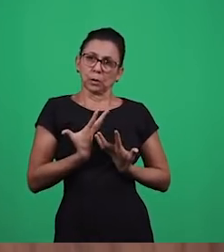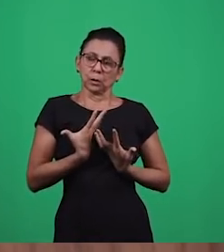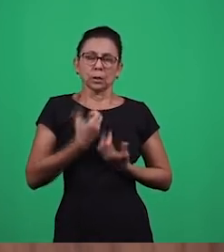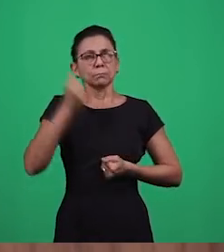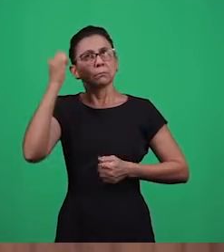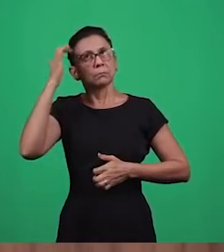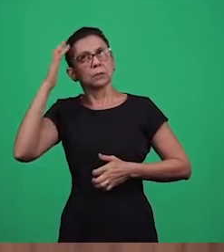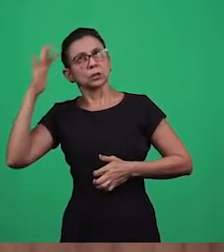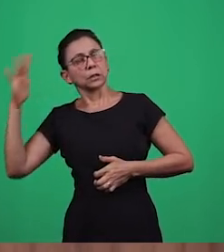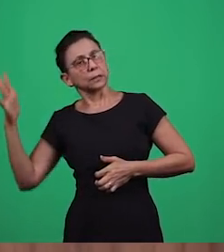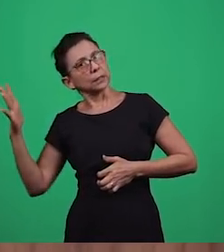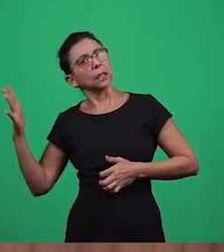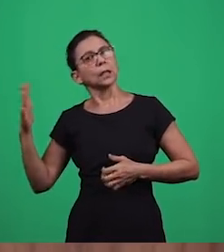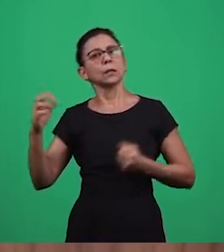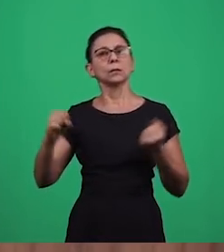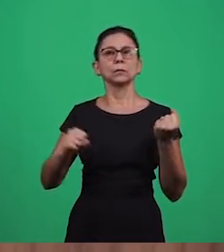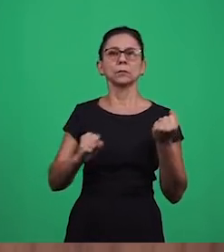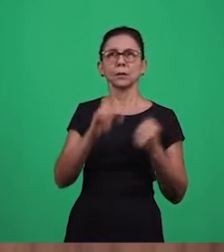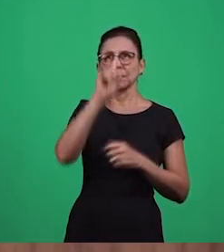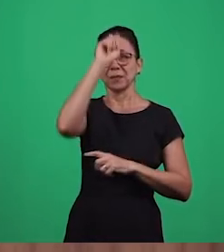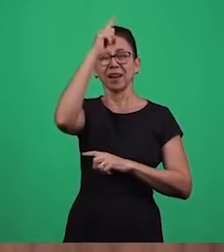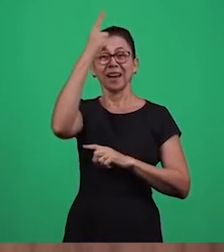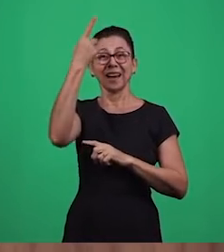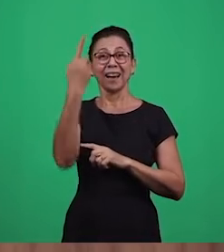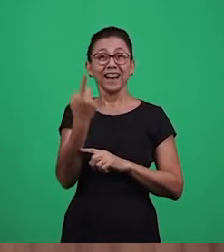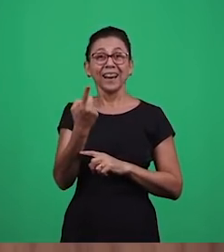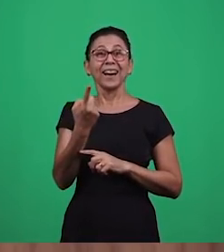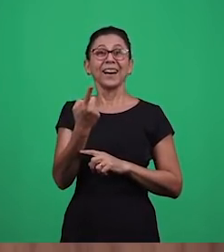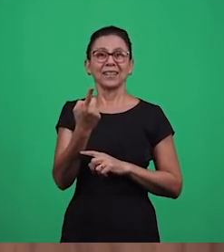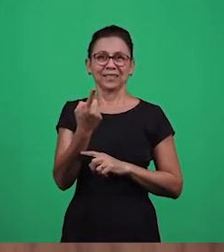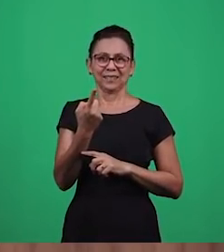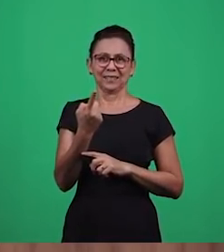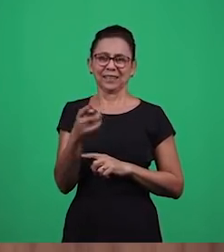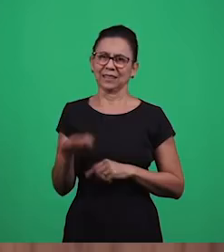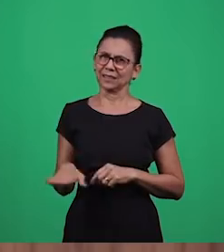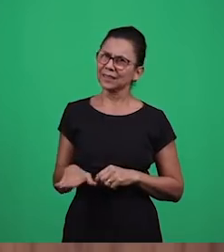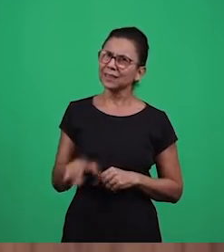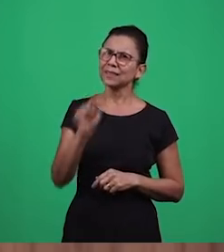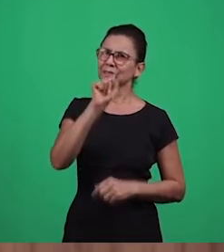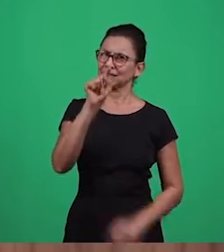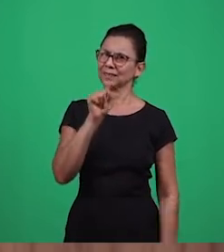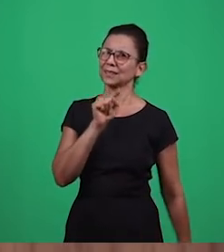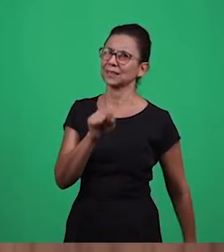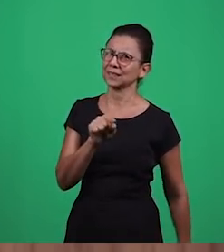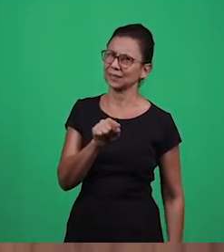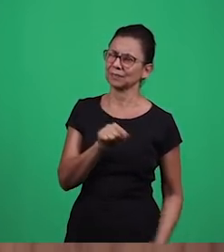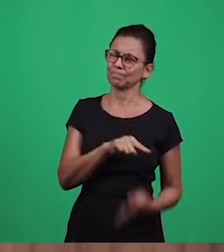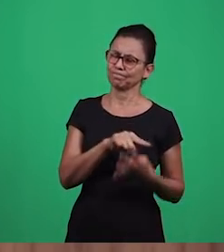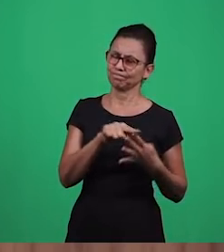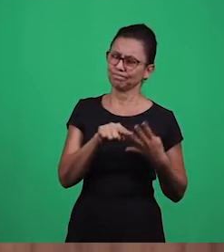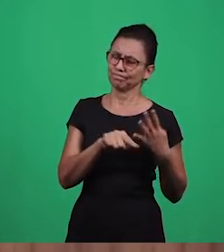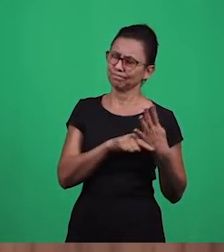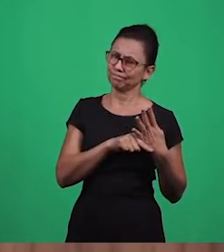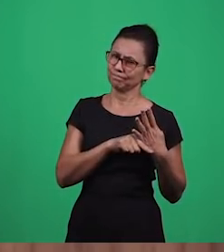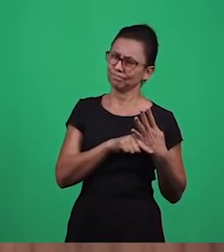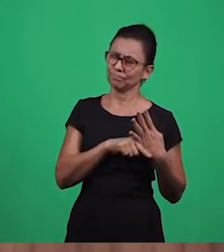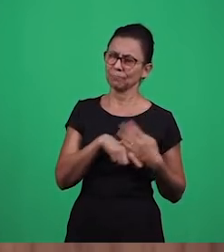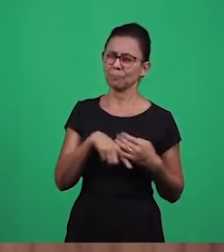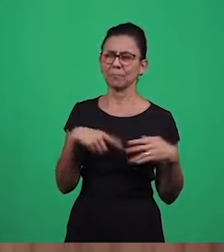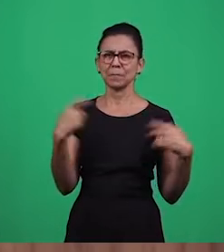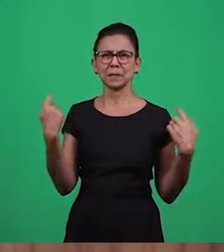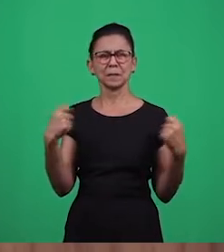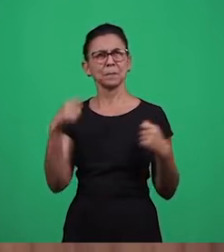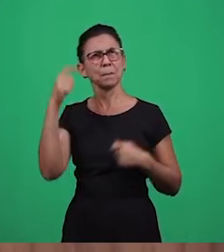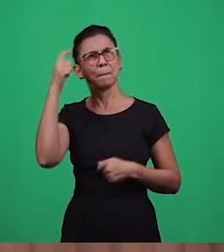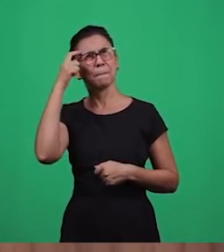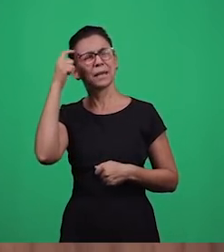a imaginação, o potencial criativo das nossas crianças. E nesse sentido, nós precisamos pensar, temos